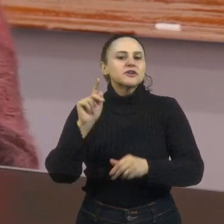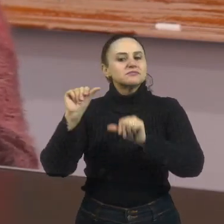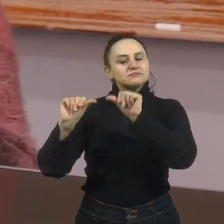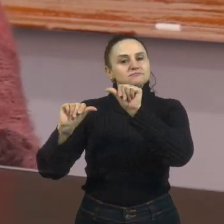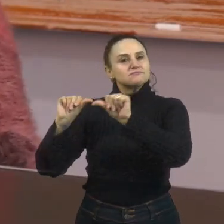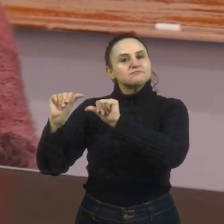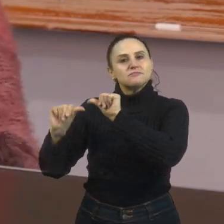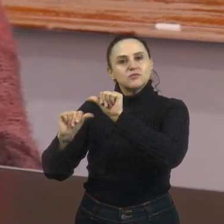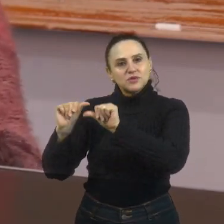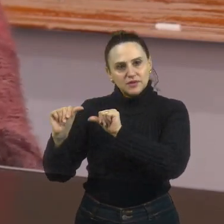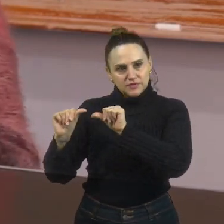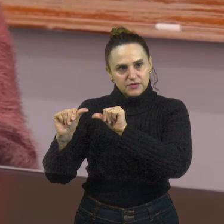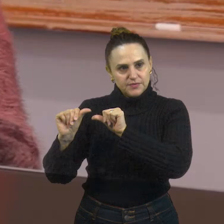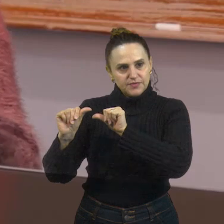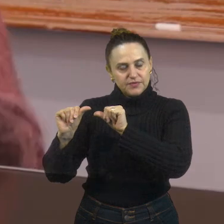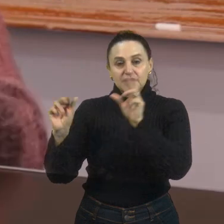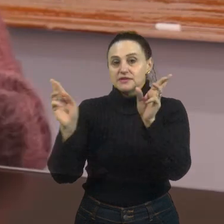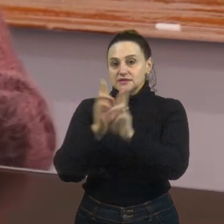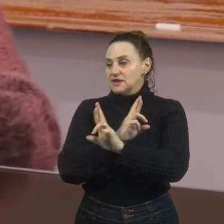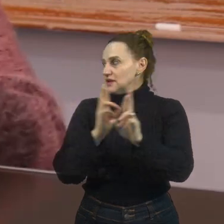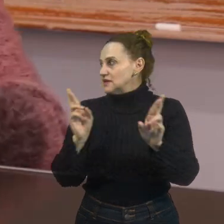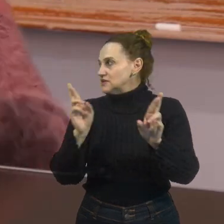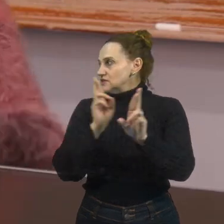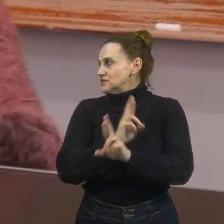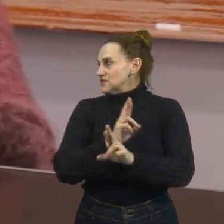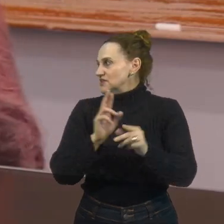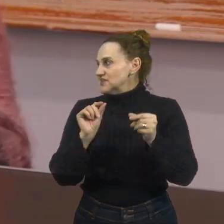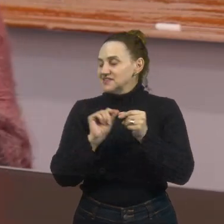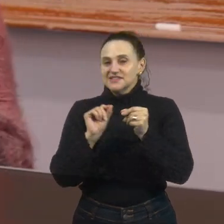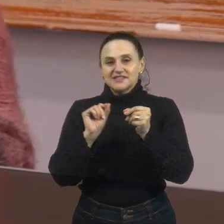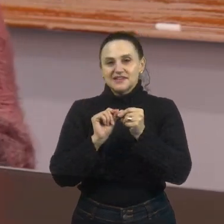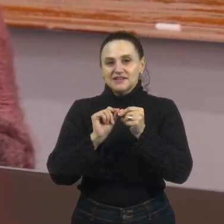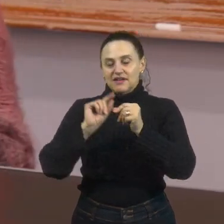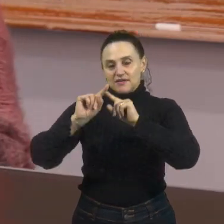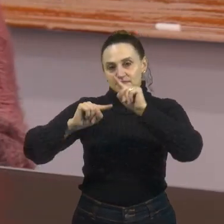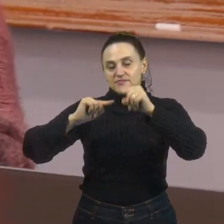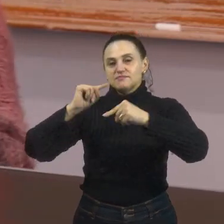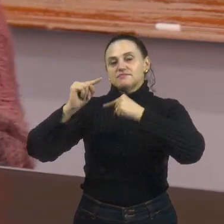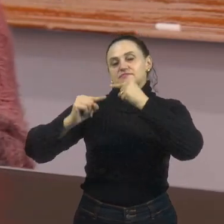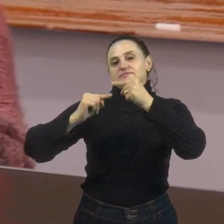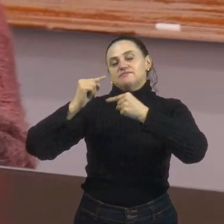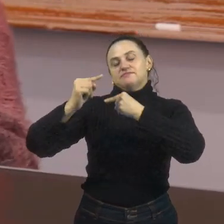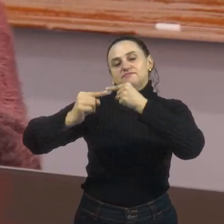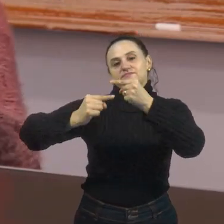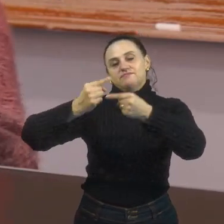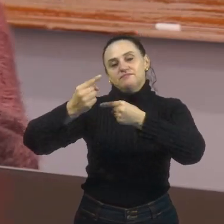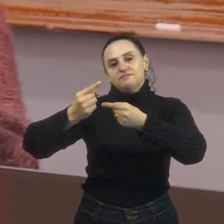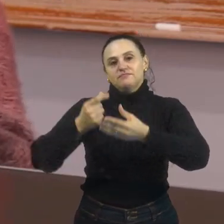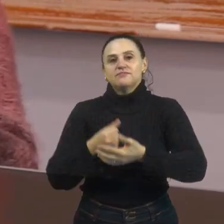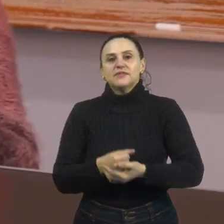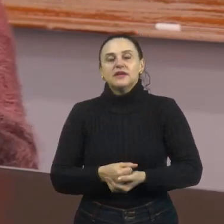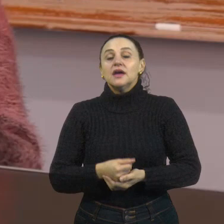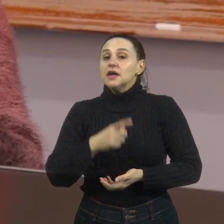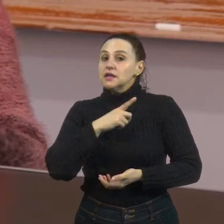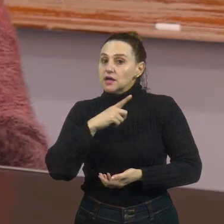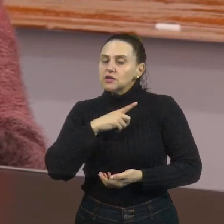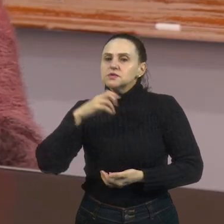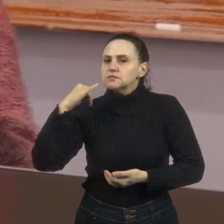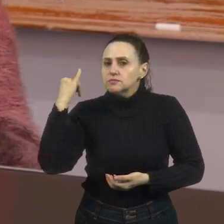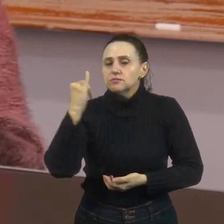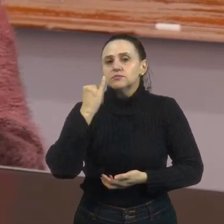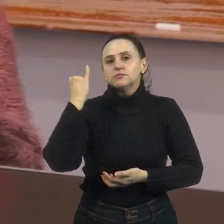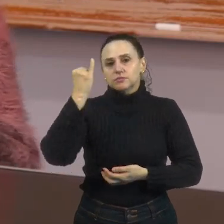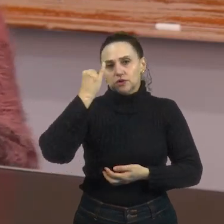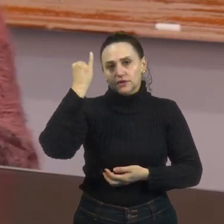modificando nas relações que ele vai tecendo ao longo da sua trajetória. E aí é essencial que essas